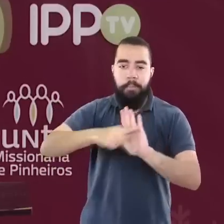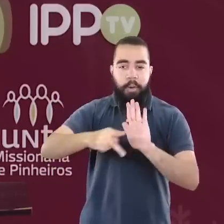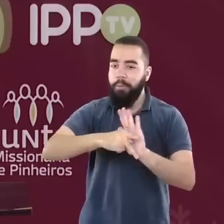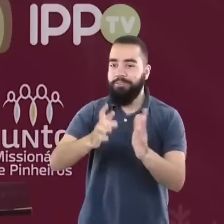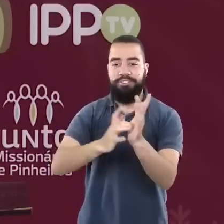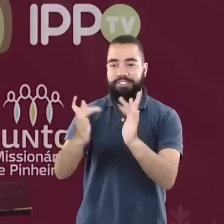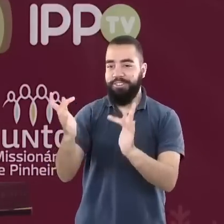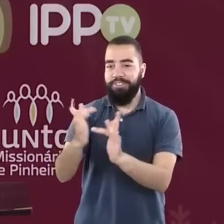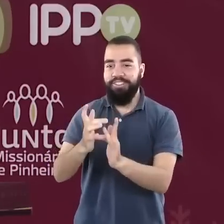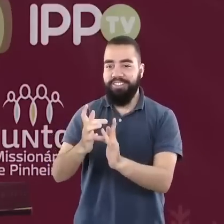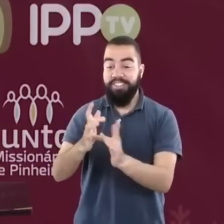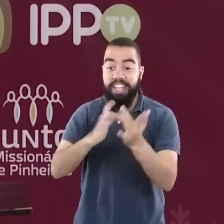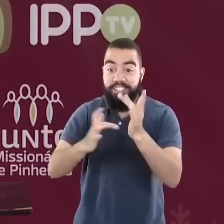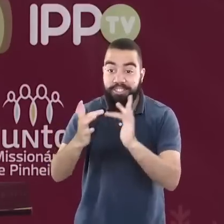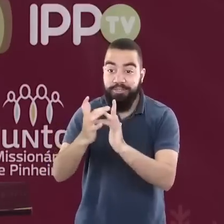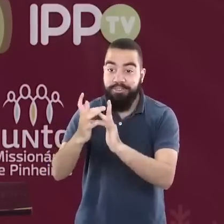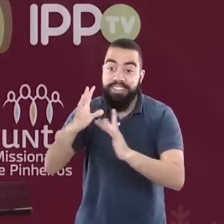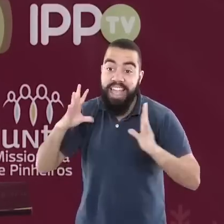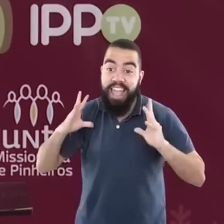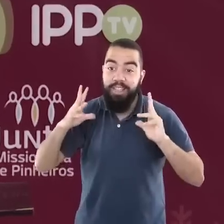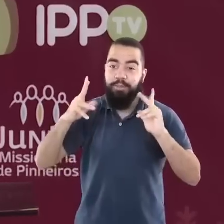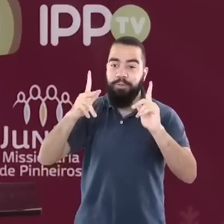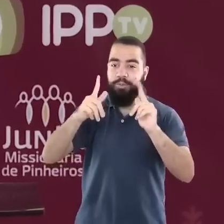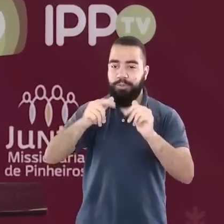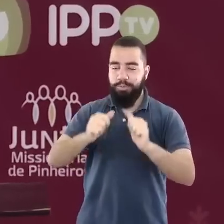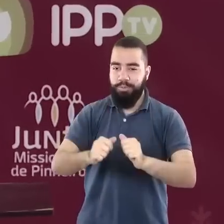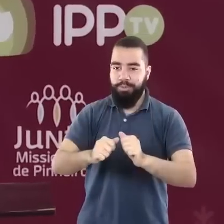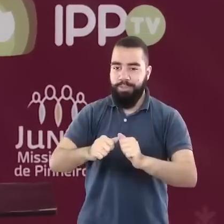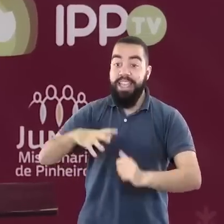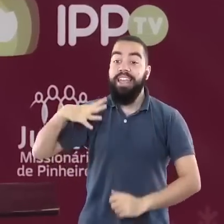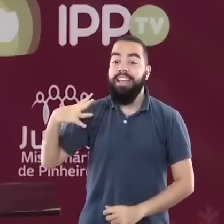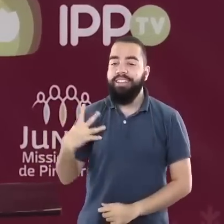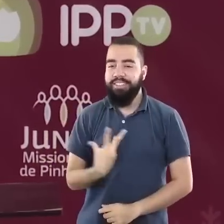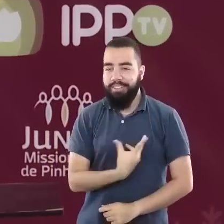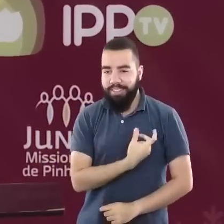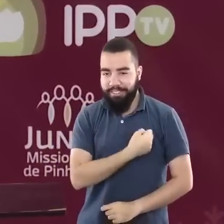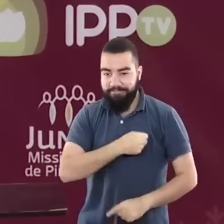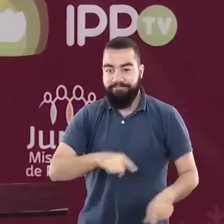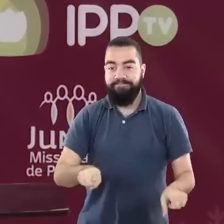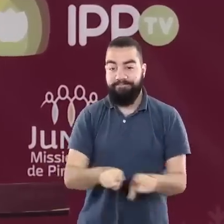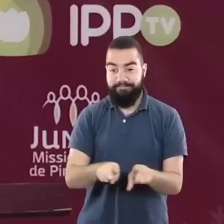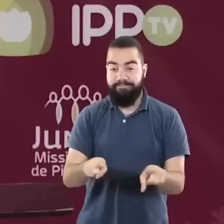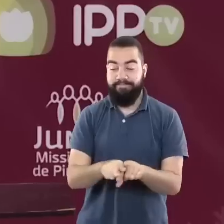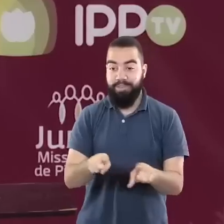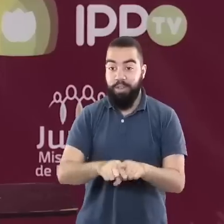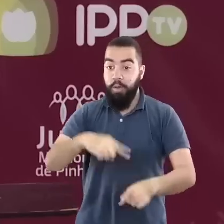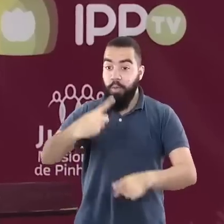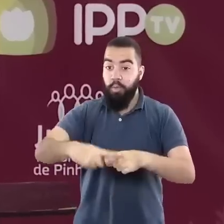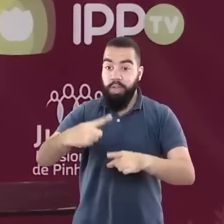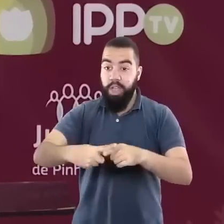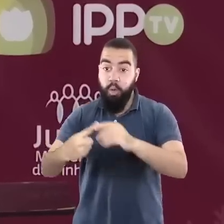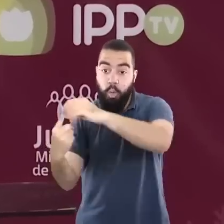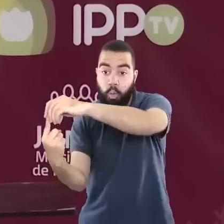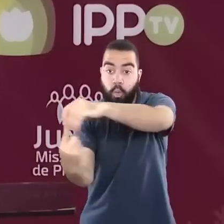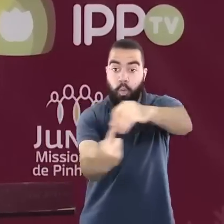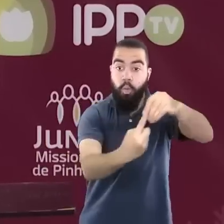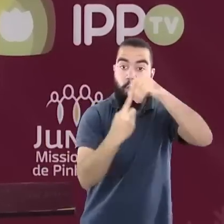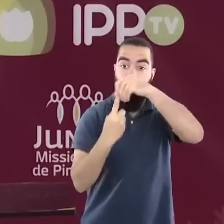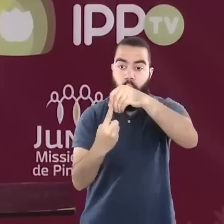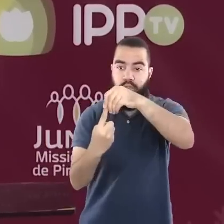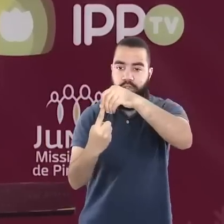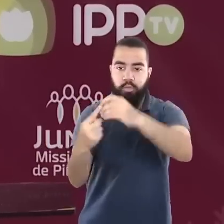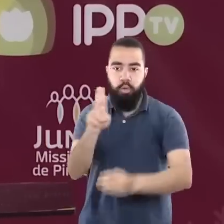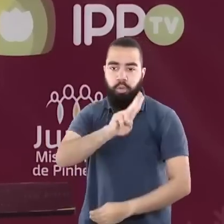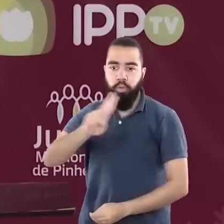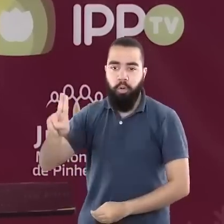tudo na salvação porque a Bíblia diz que não há nenhum outro nome dá dentre os homens pelo